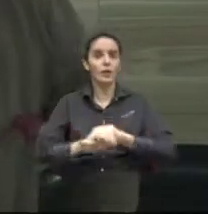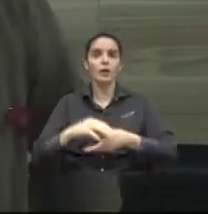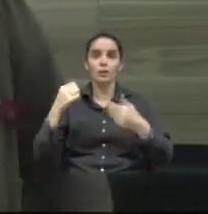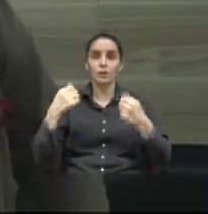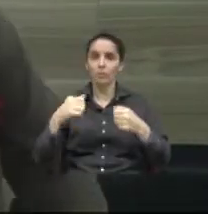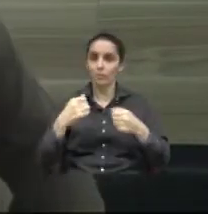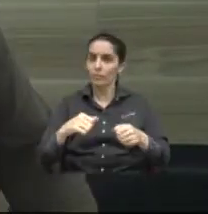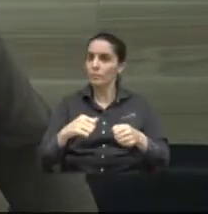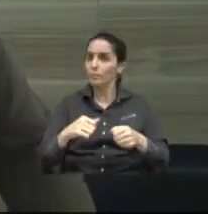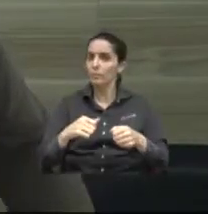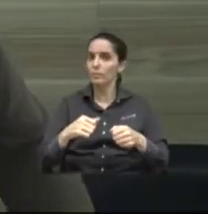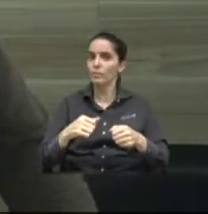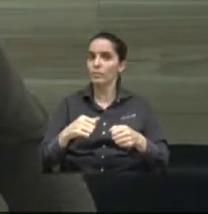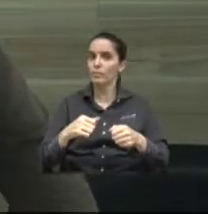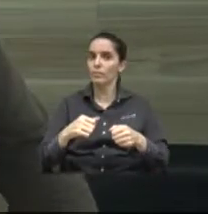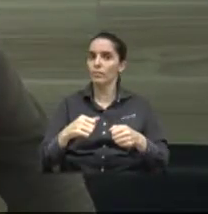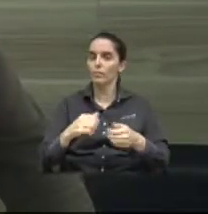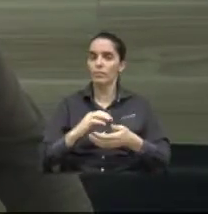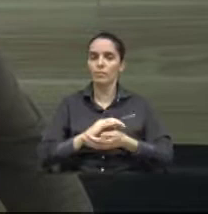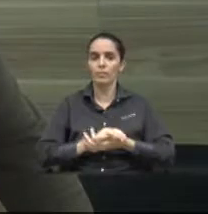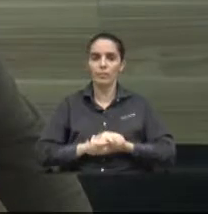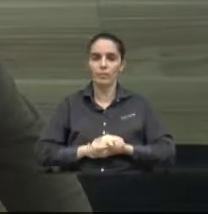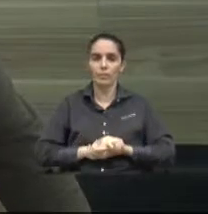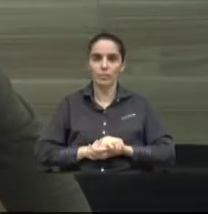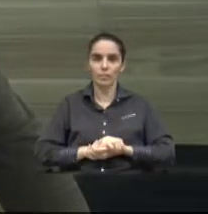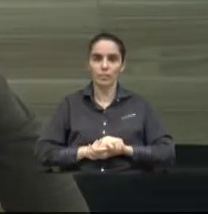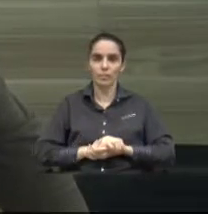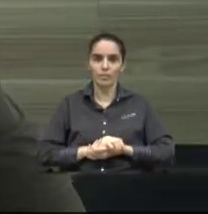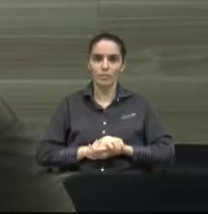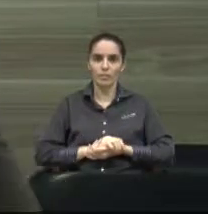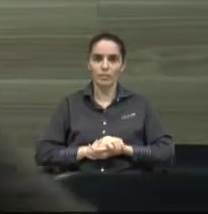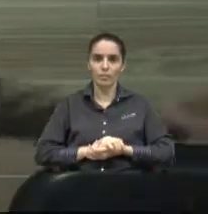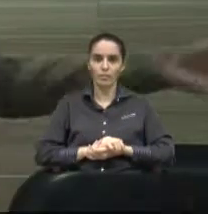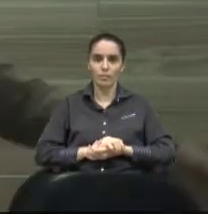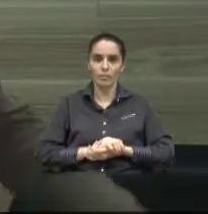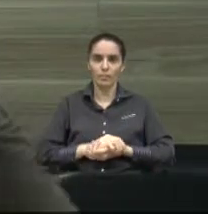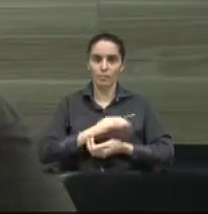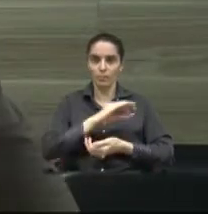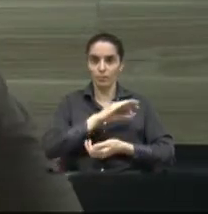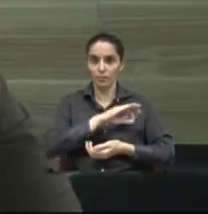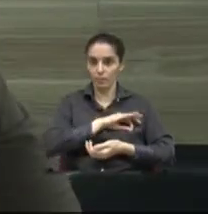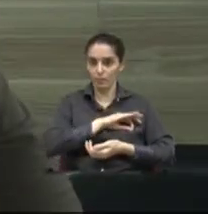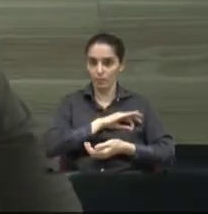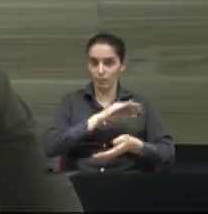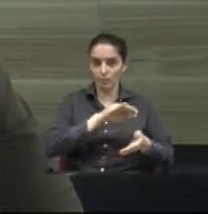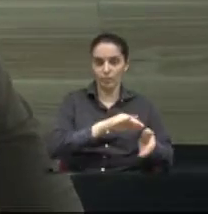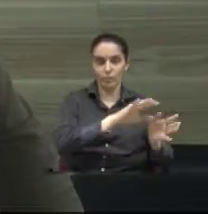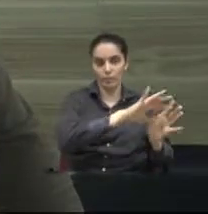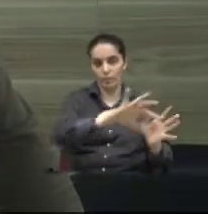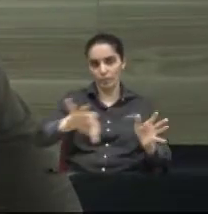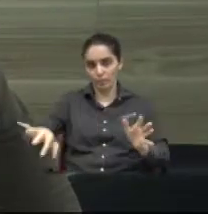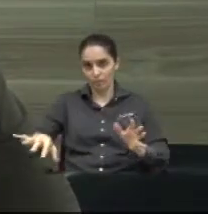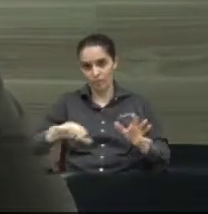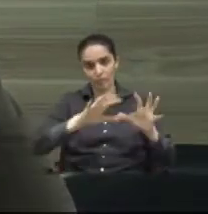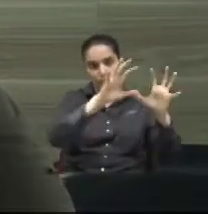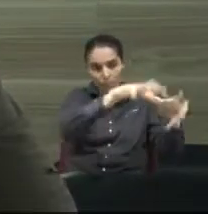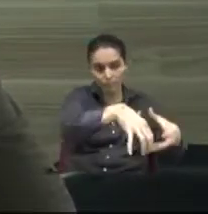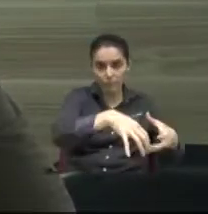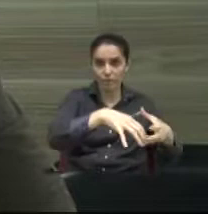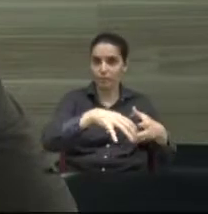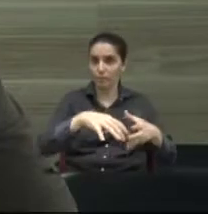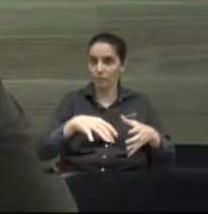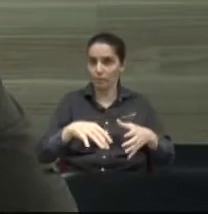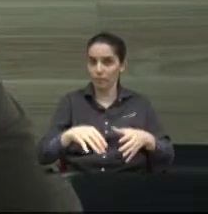caso essa decisão saia e que volte a fazer a reintegração, que